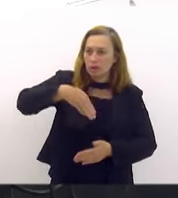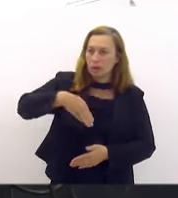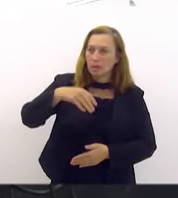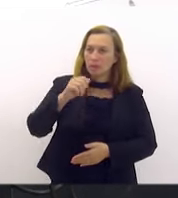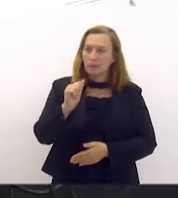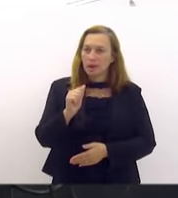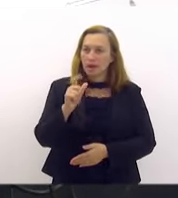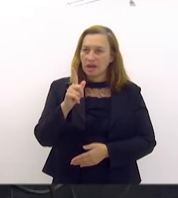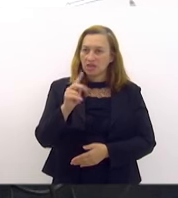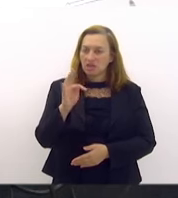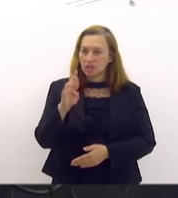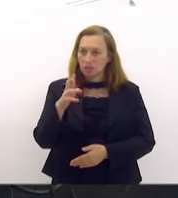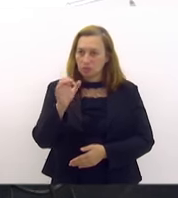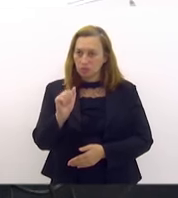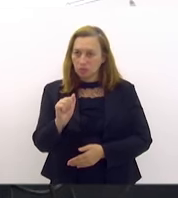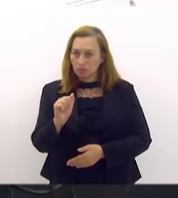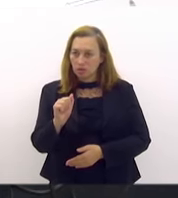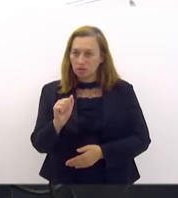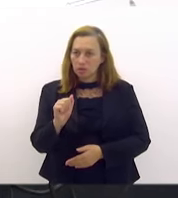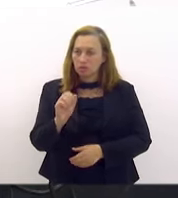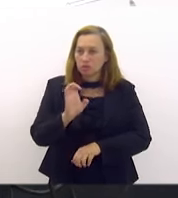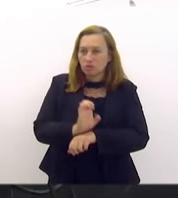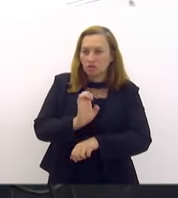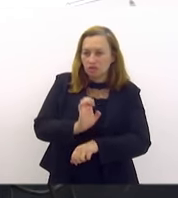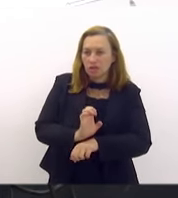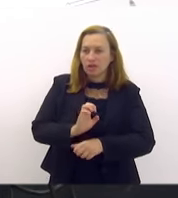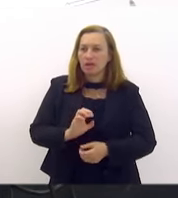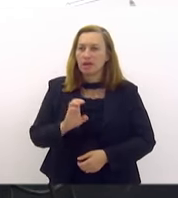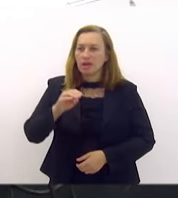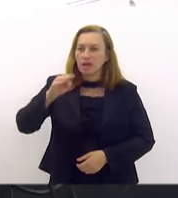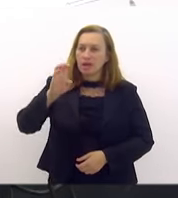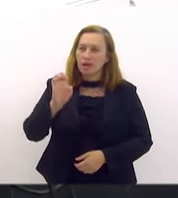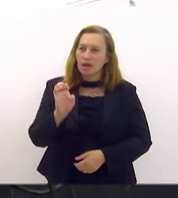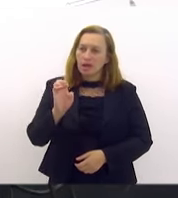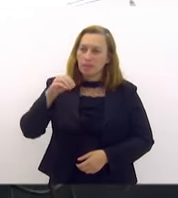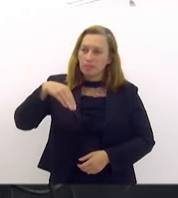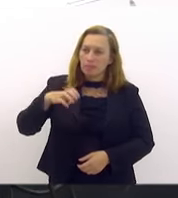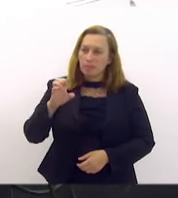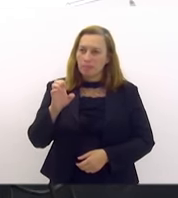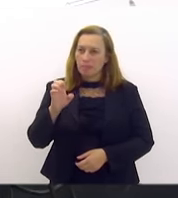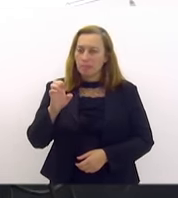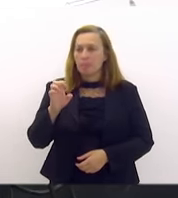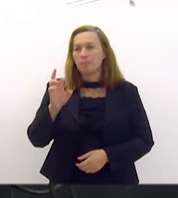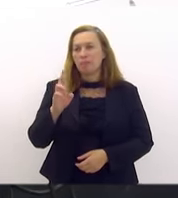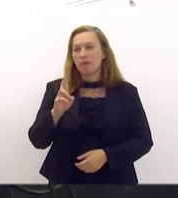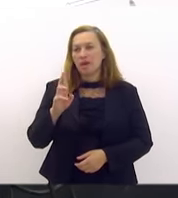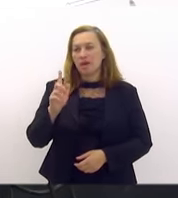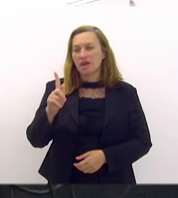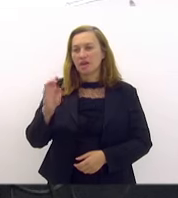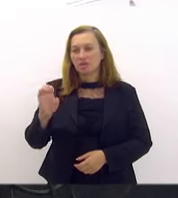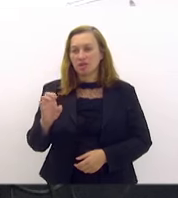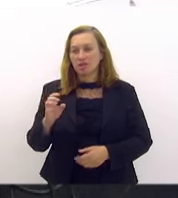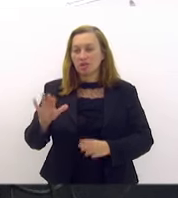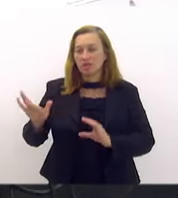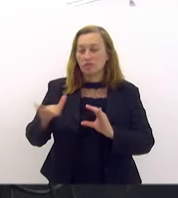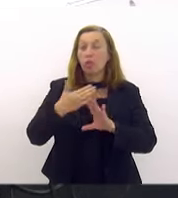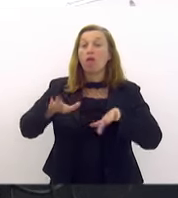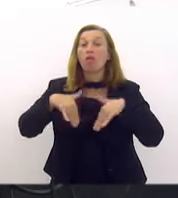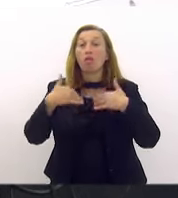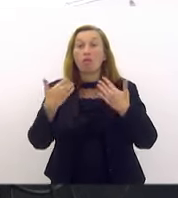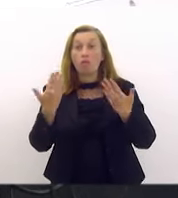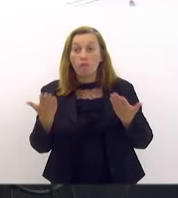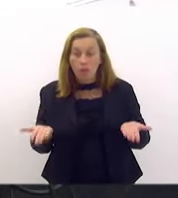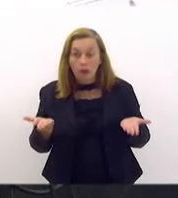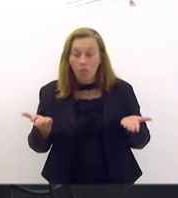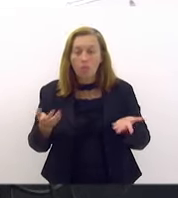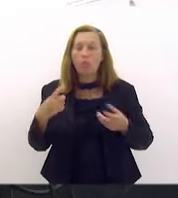de Janeiro a emerge então diante daqueles documentos que foram solicitados só a emerge nos enviou Então